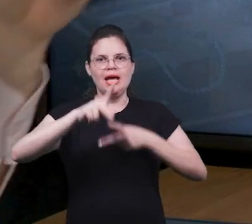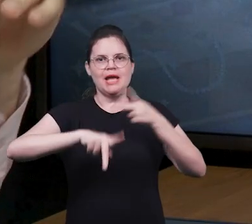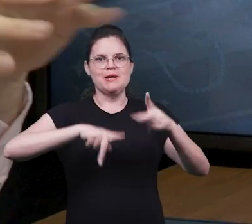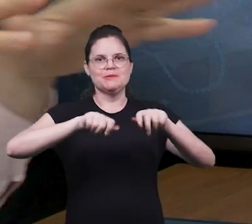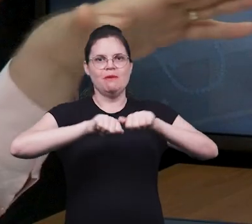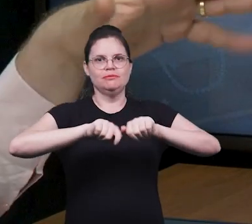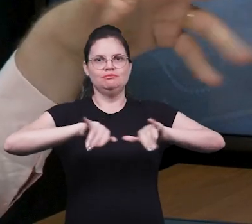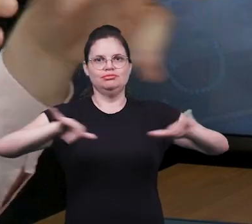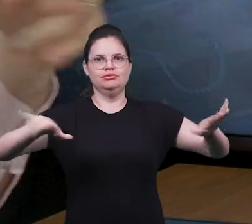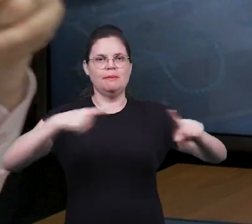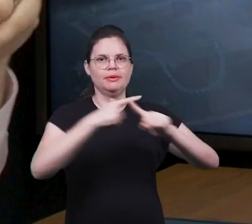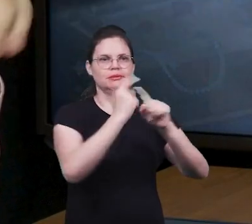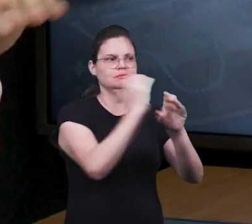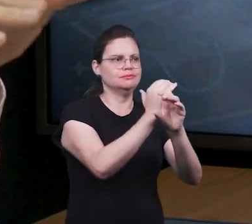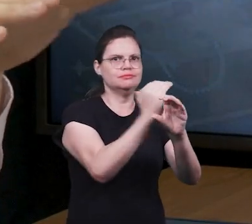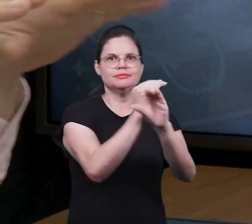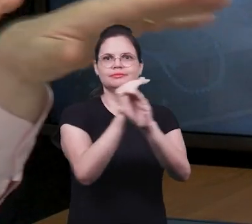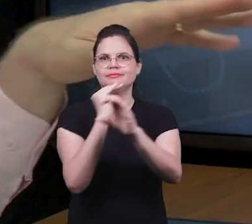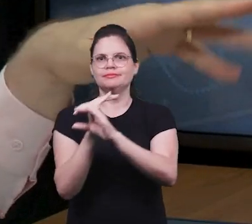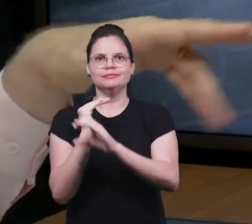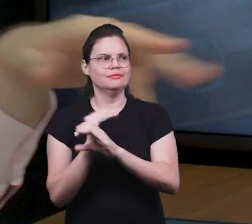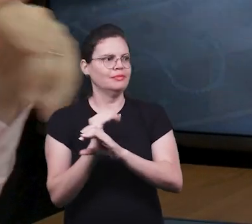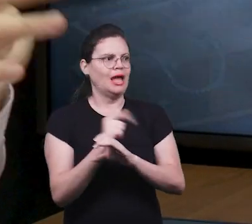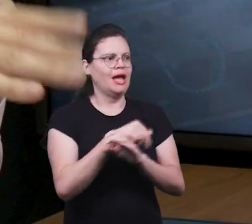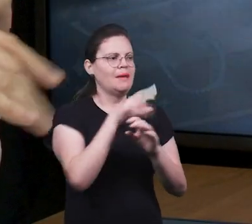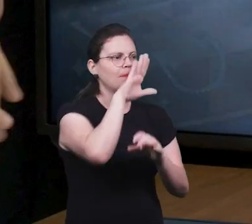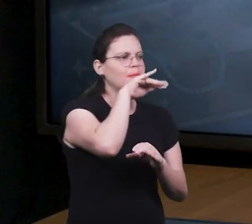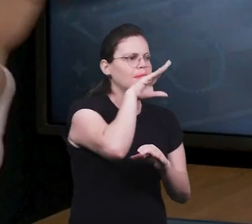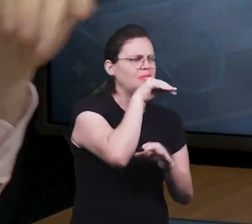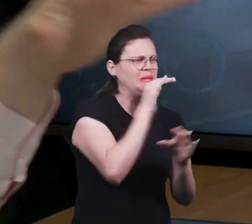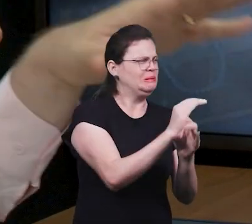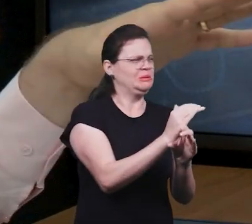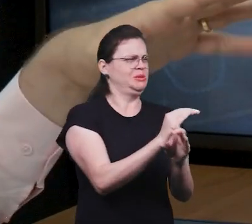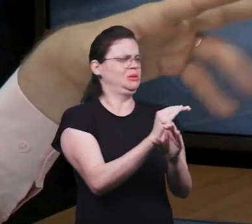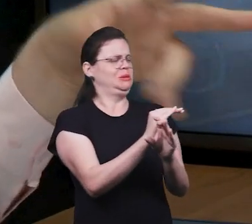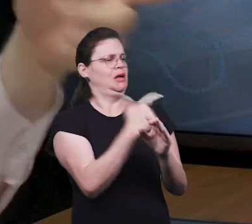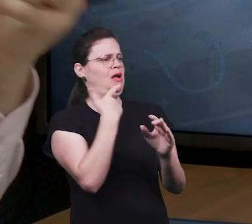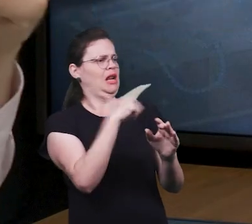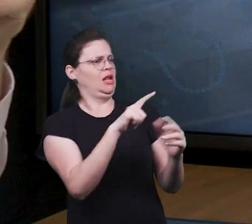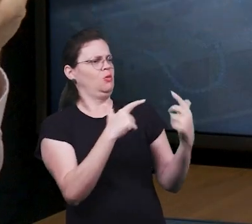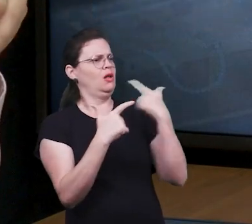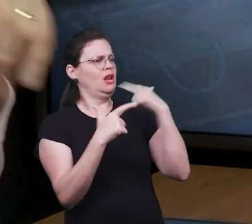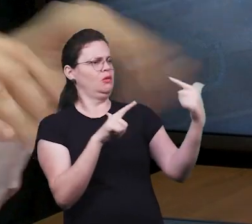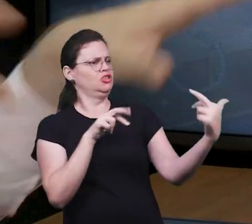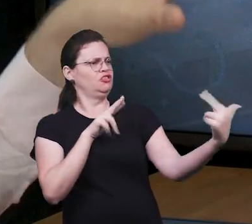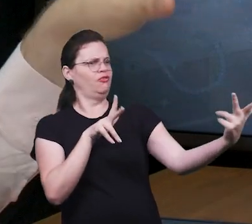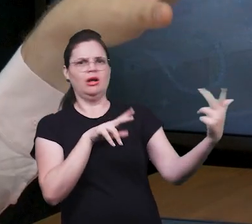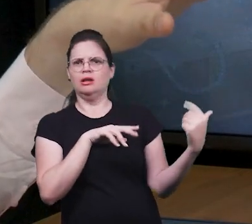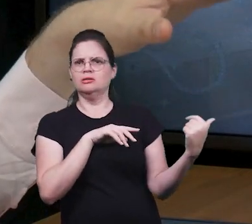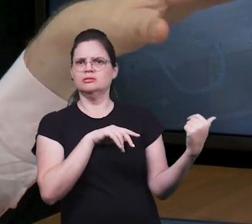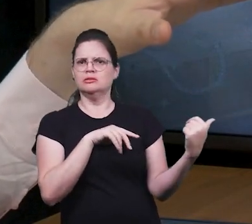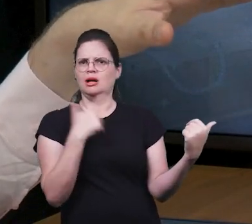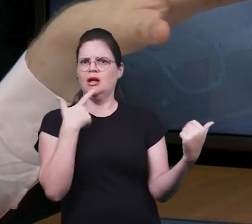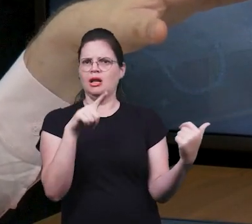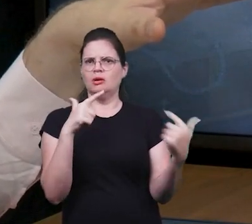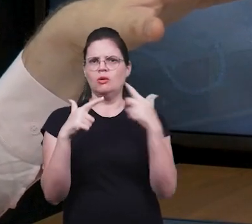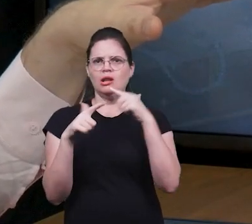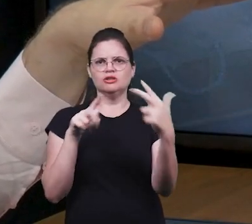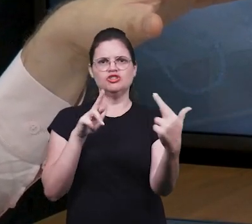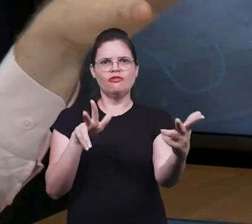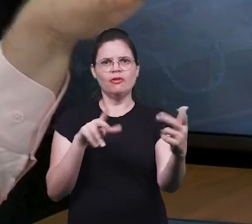se confundem, um não entende mais o outro, cada um no idioma, e eles são